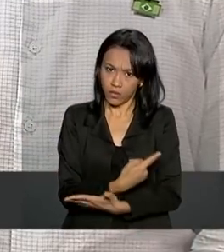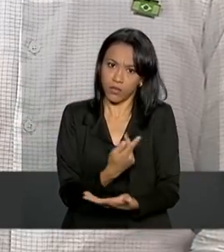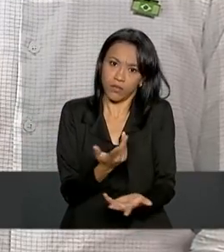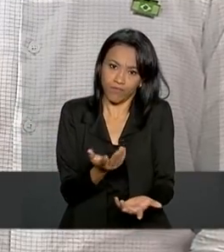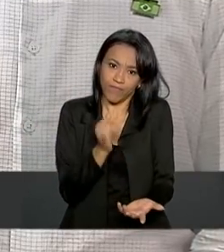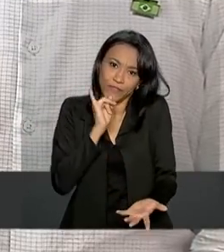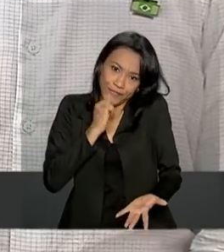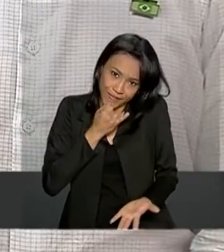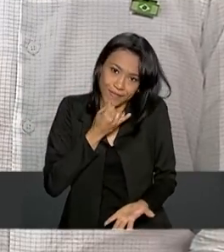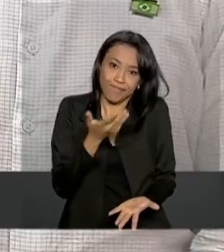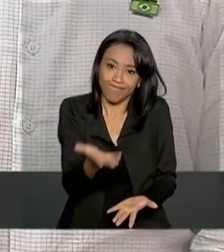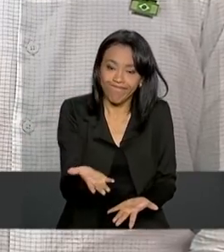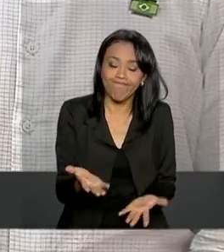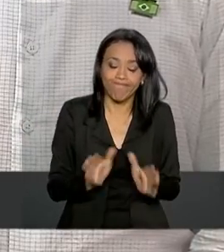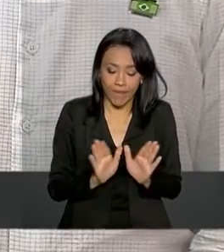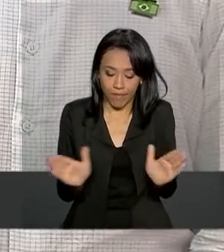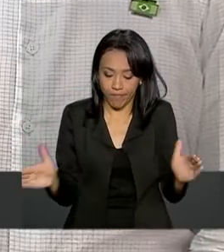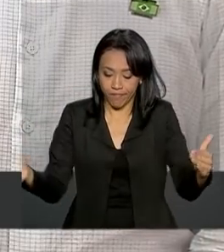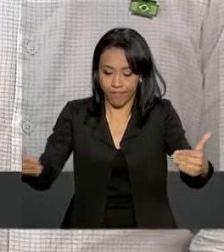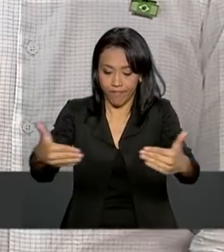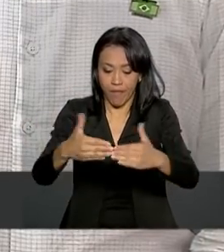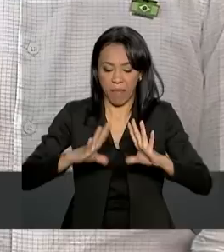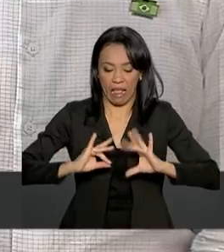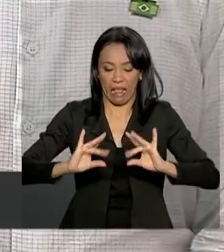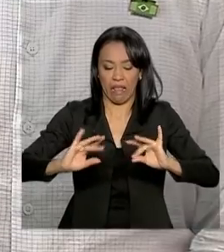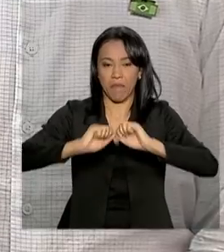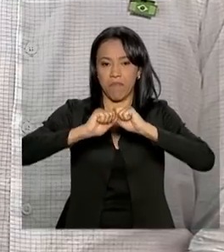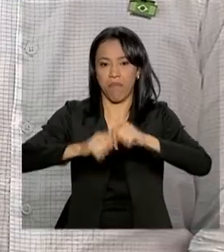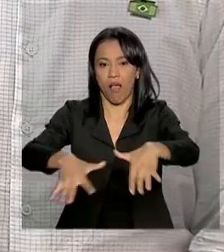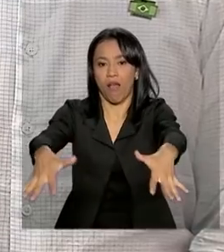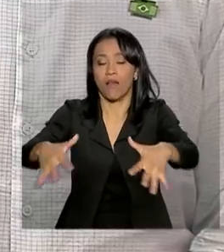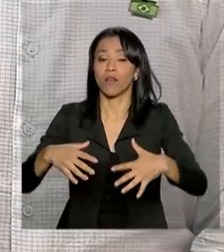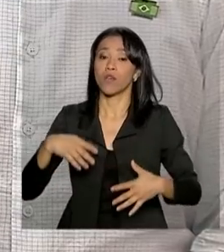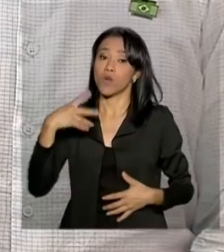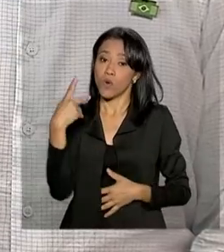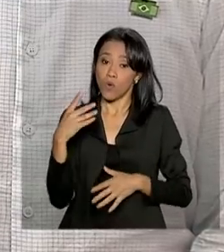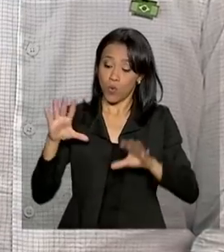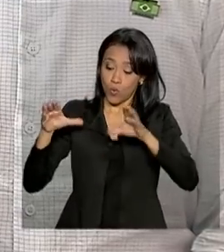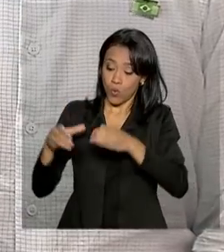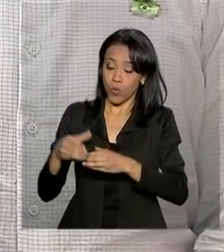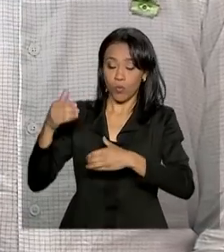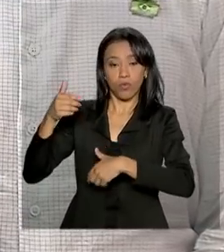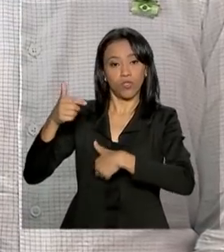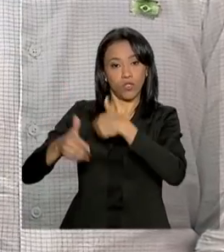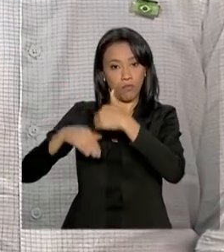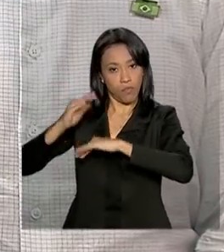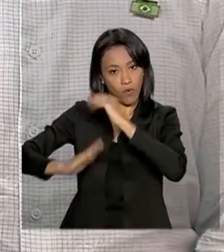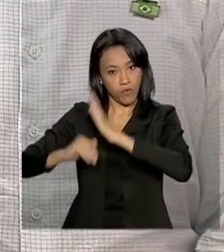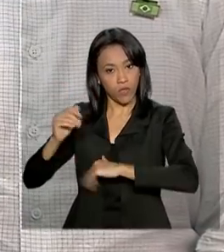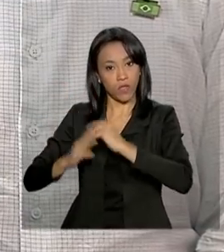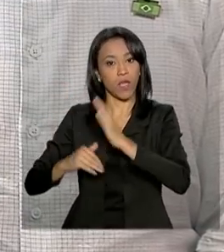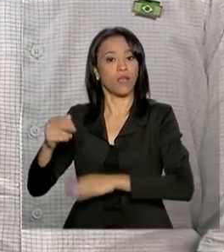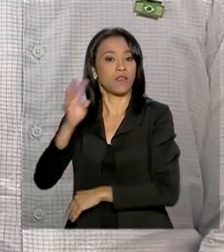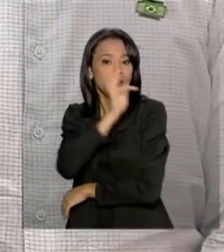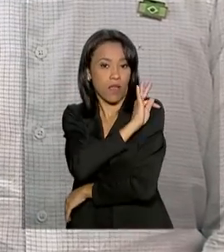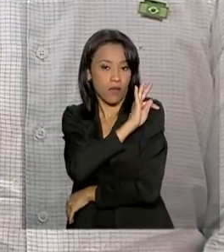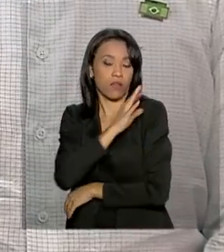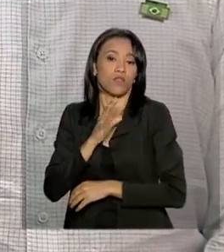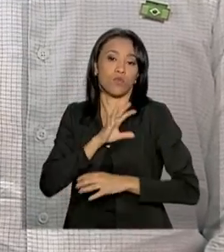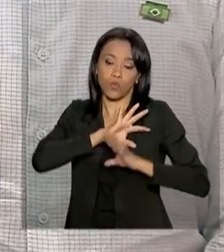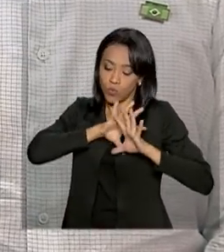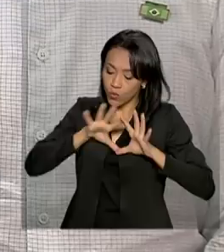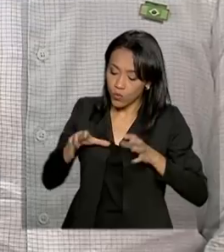infeliz acidente, os nossos técnicos da agência, bem como os técnicos da CPRM,